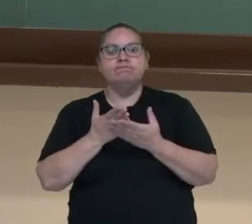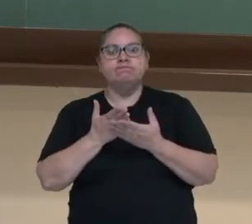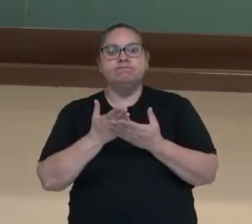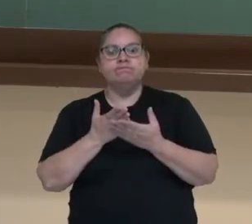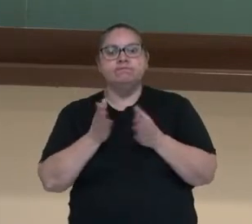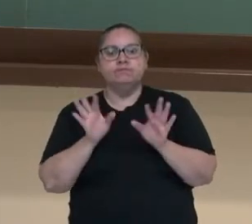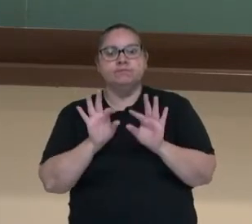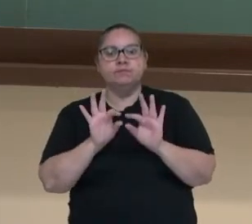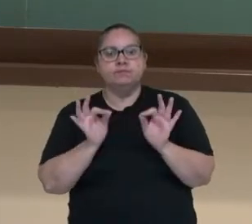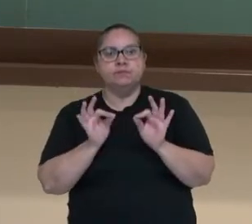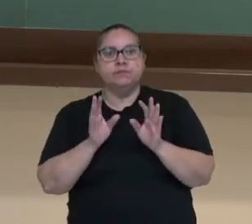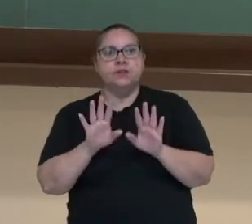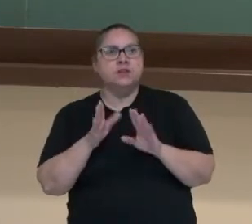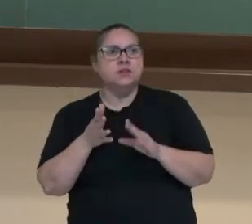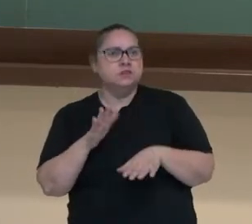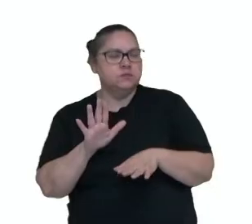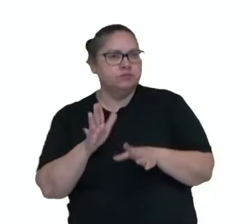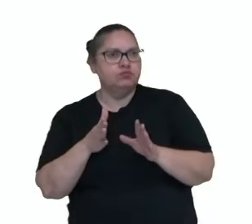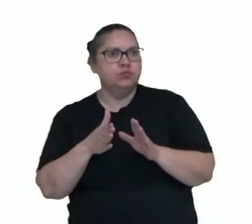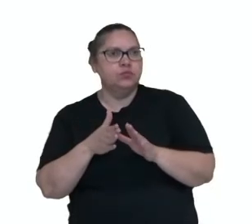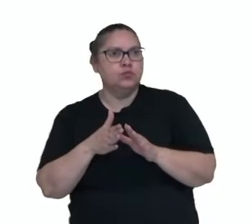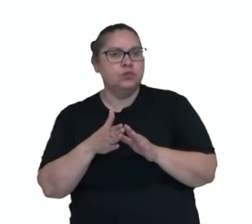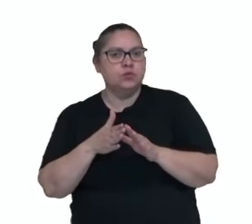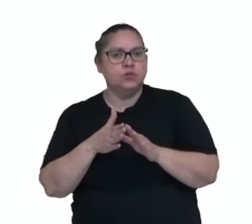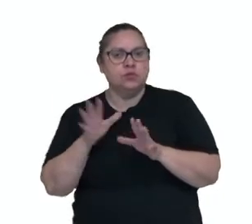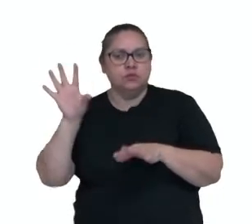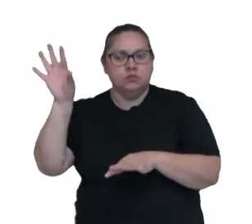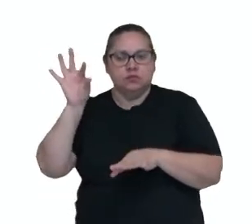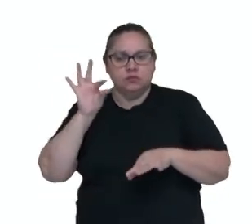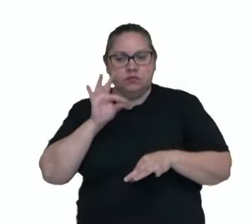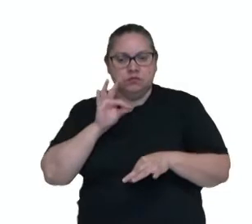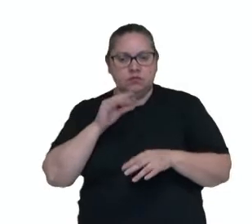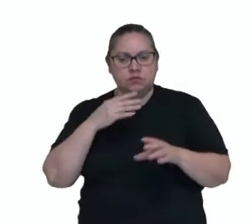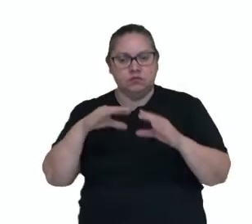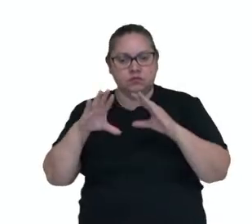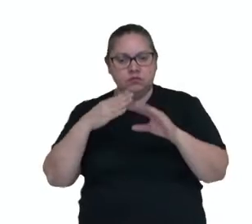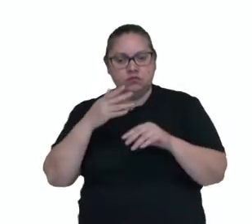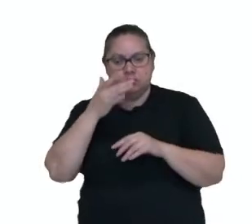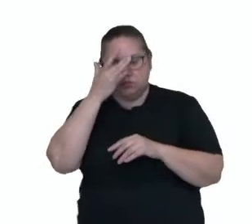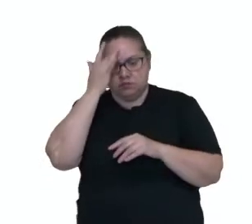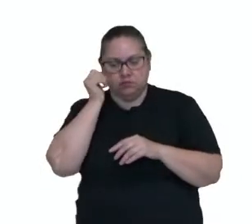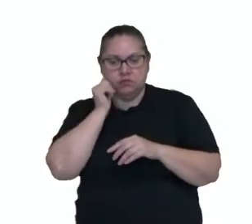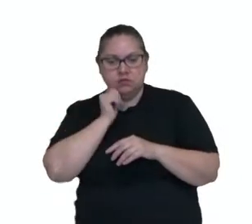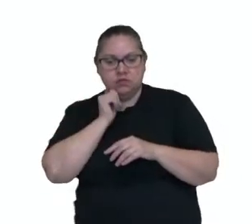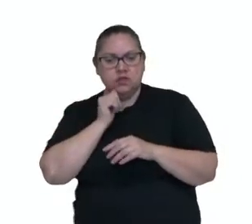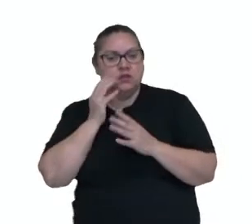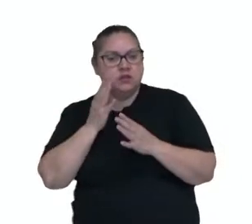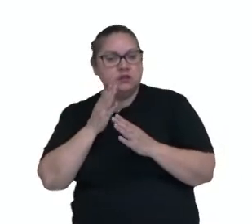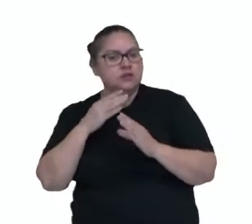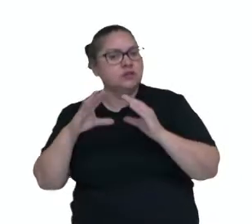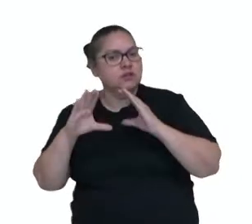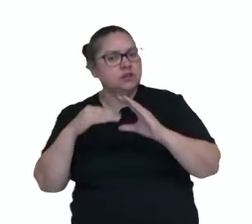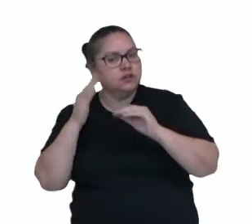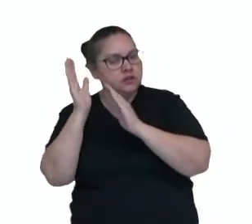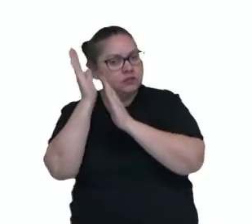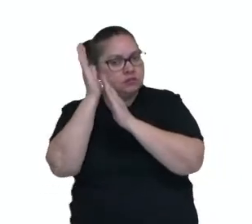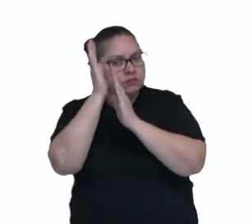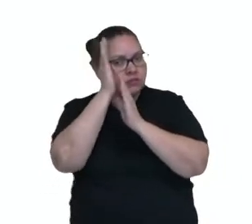sintética, mais ou menos assim. O eu lírico faz uma cantiga a uma senhora que deseja ser cantada,